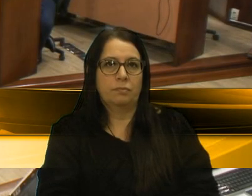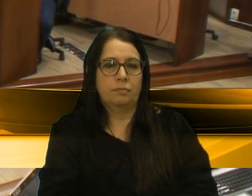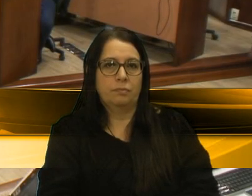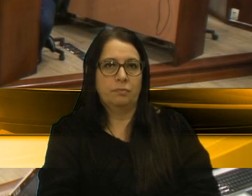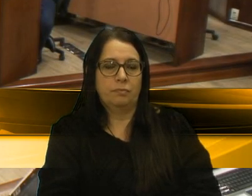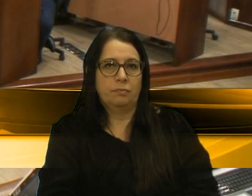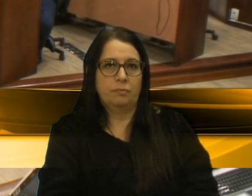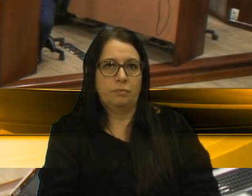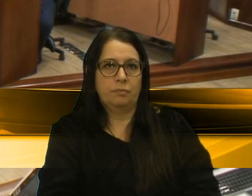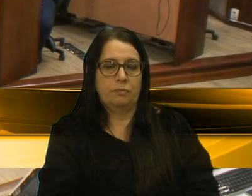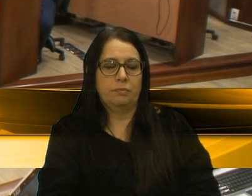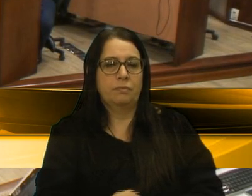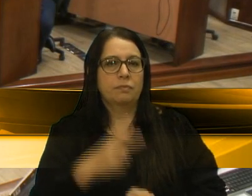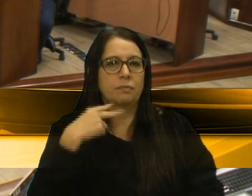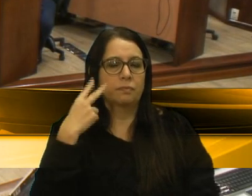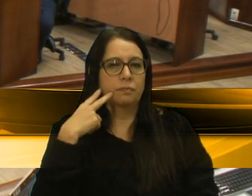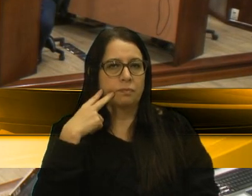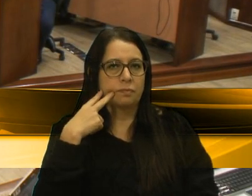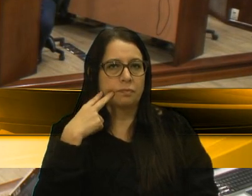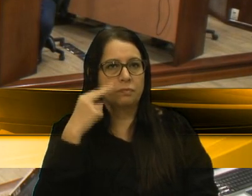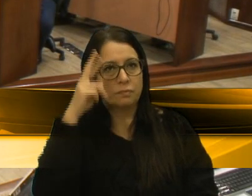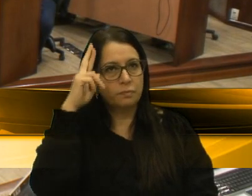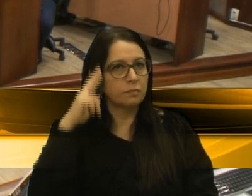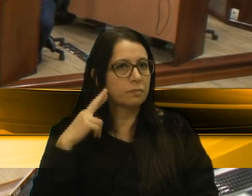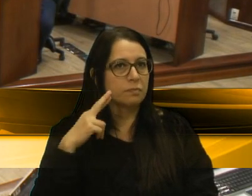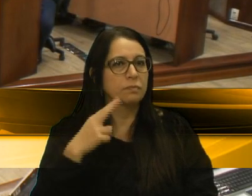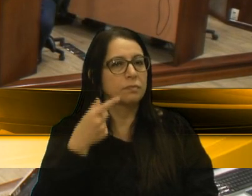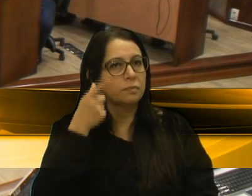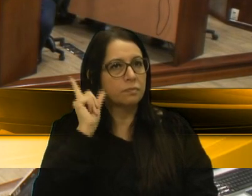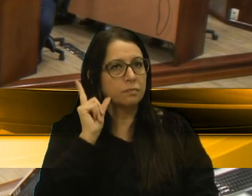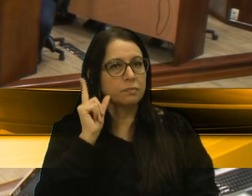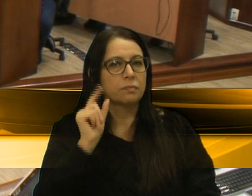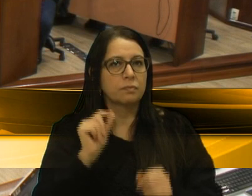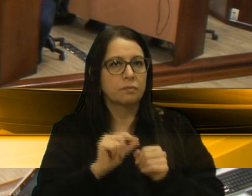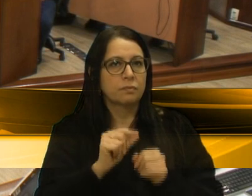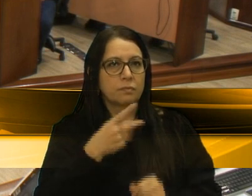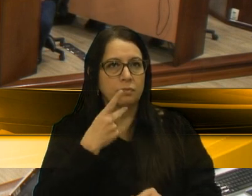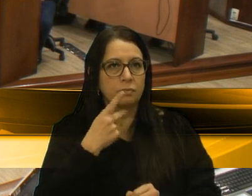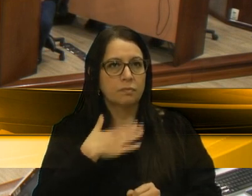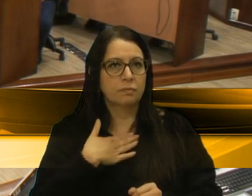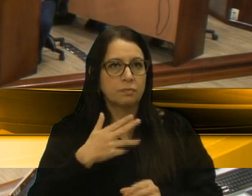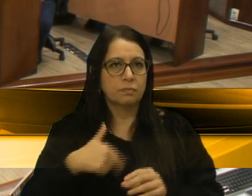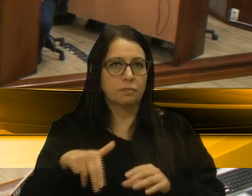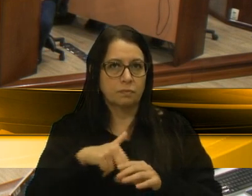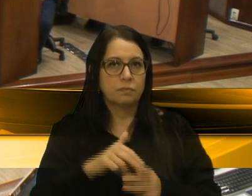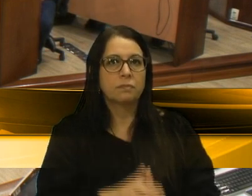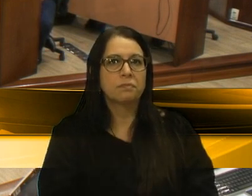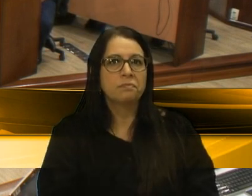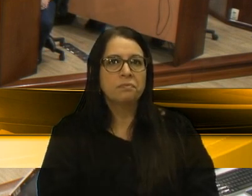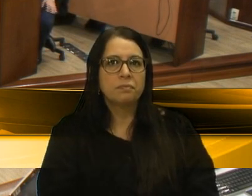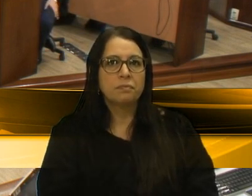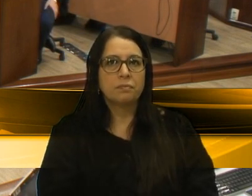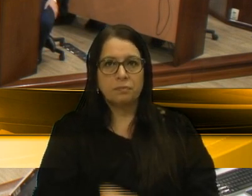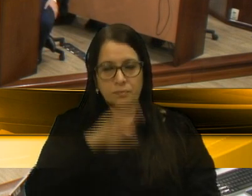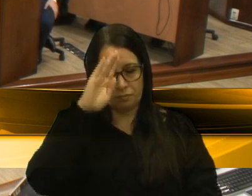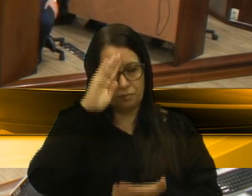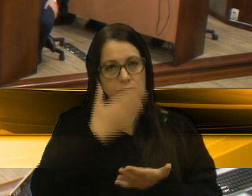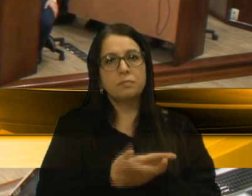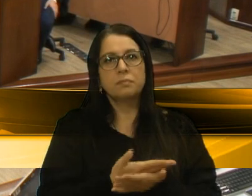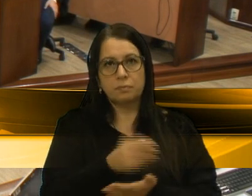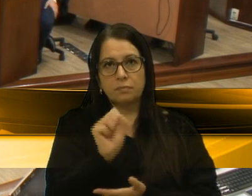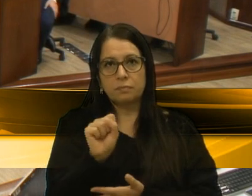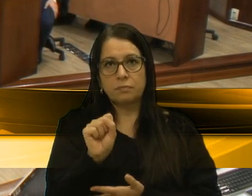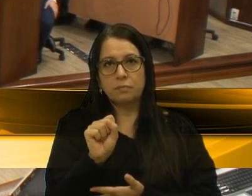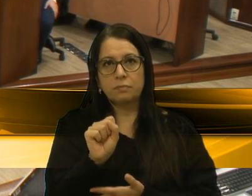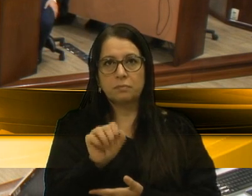conheço. Vereador Rafael, ontem fez aquela fala ali na tribuna, acreditava, sim,